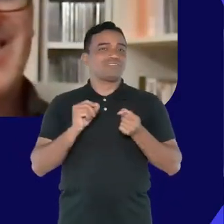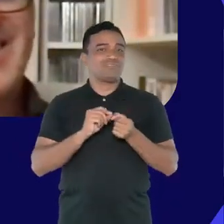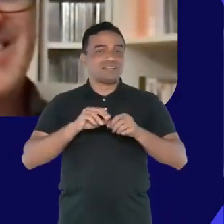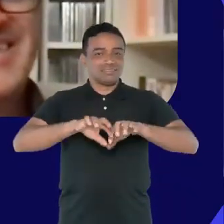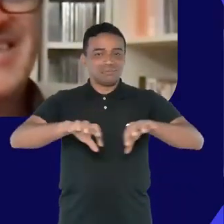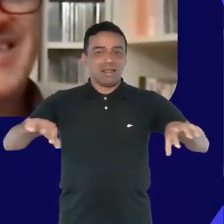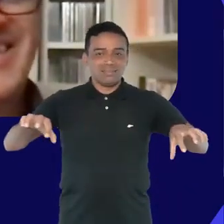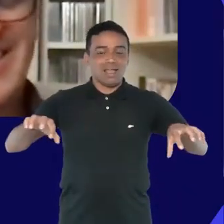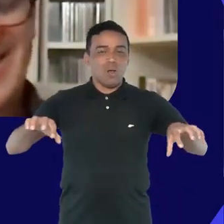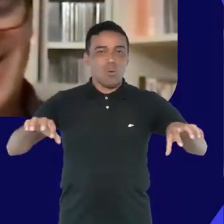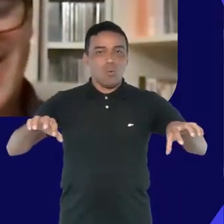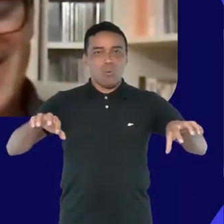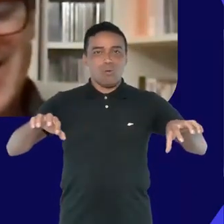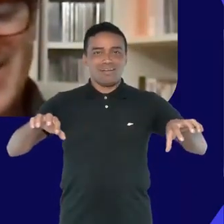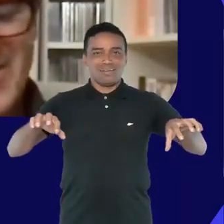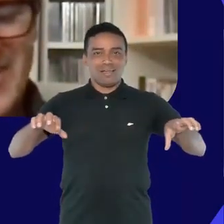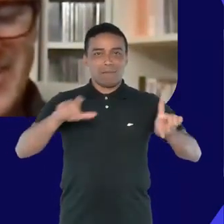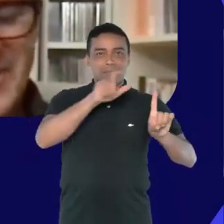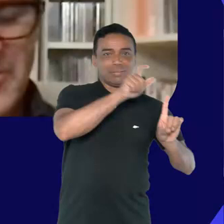aqui tão bem?